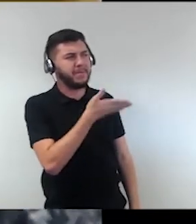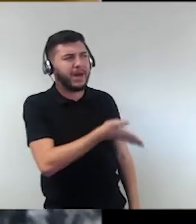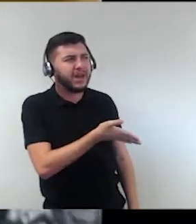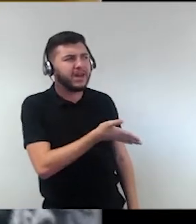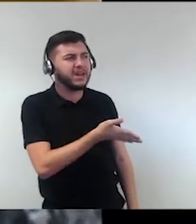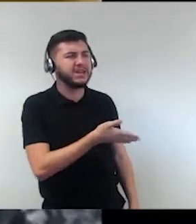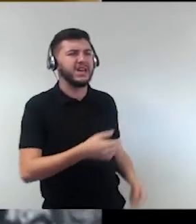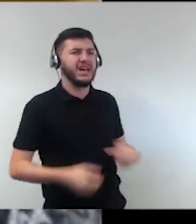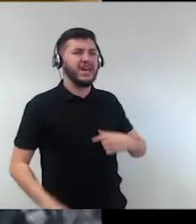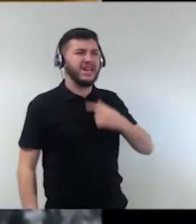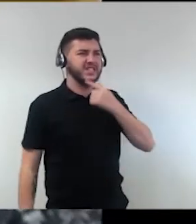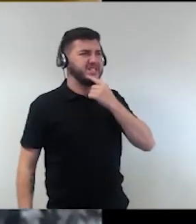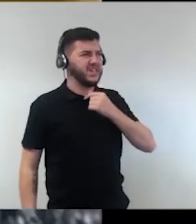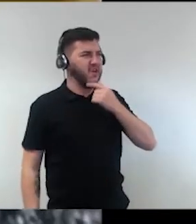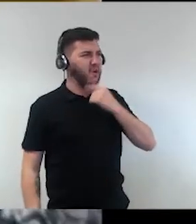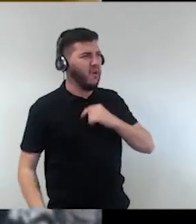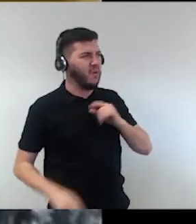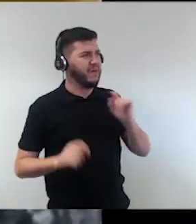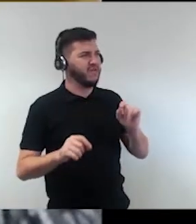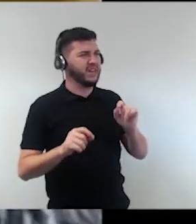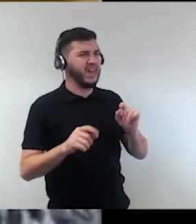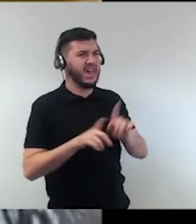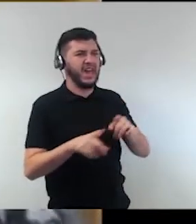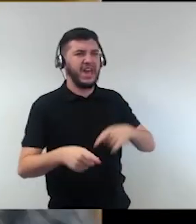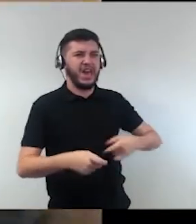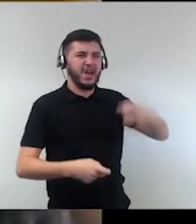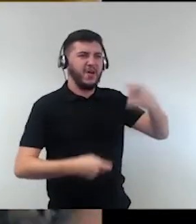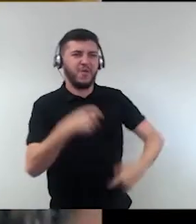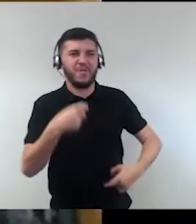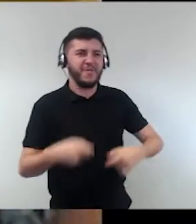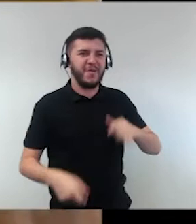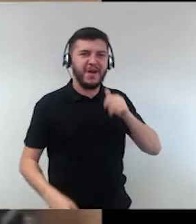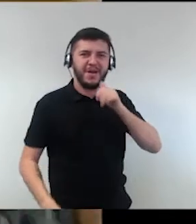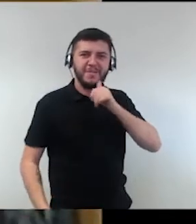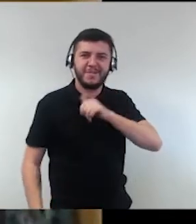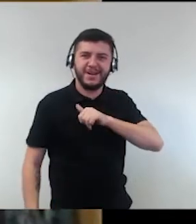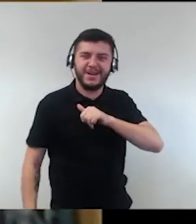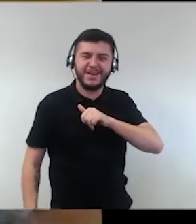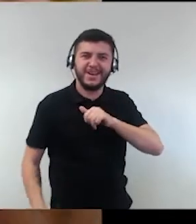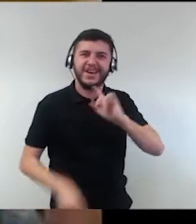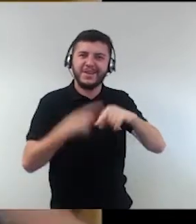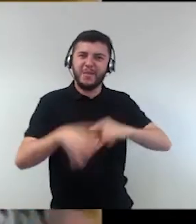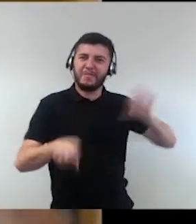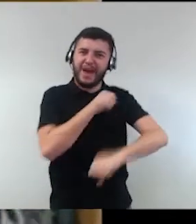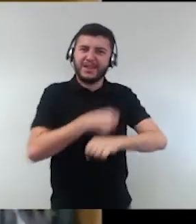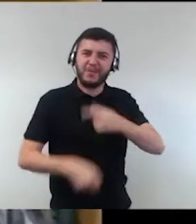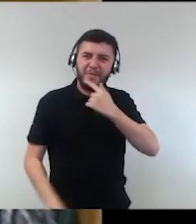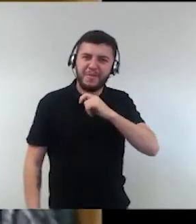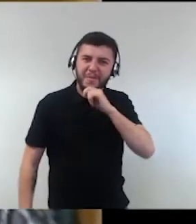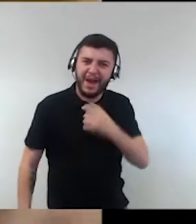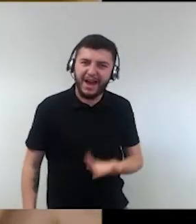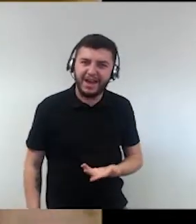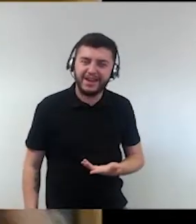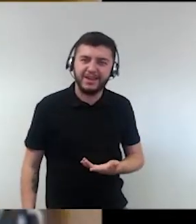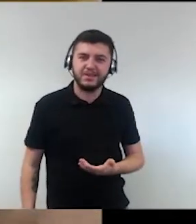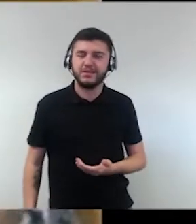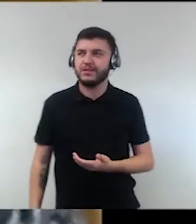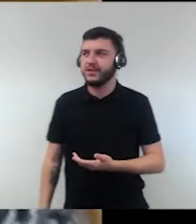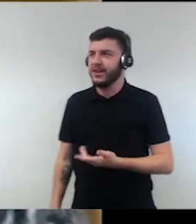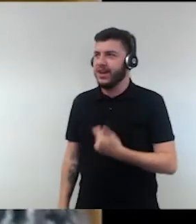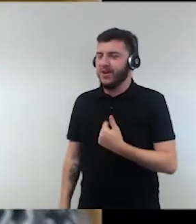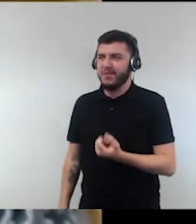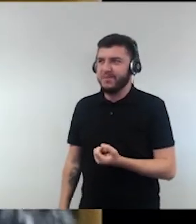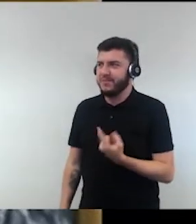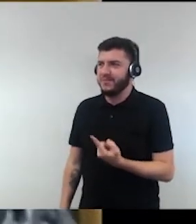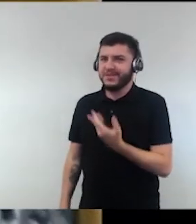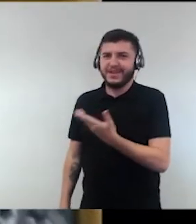cara comeu a mãe e matou o pai? Essa era a síntese do Édipo que ele conseguiu apreender. Mas o